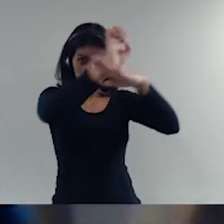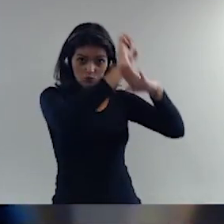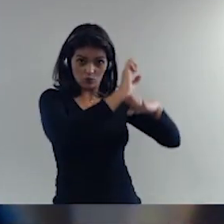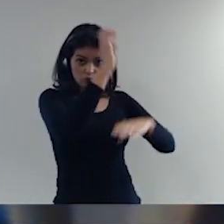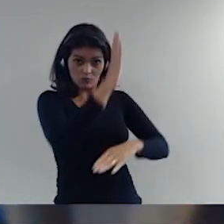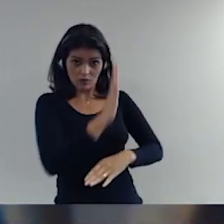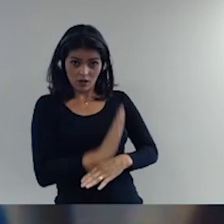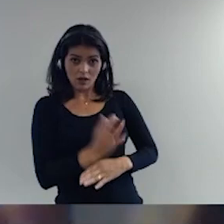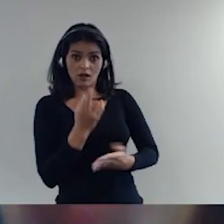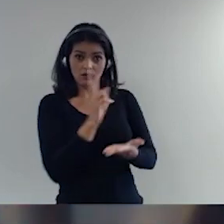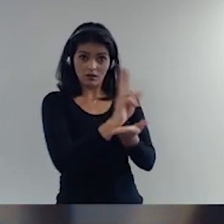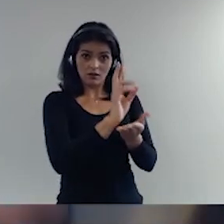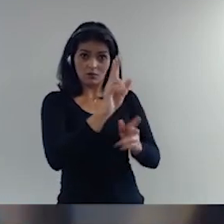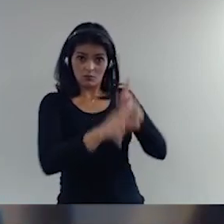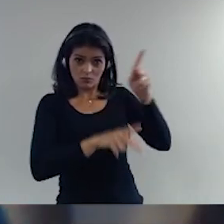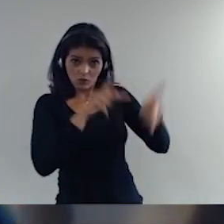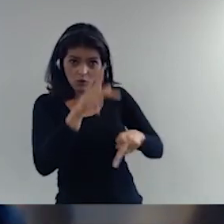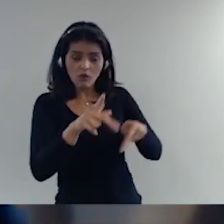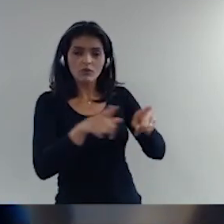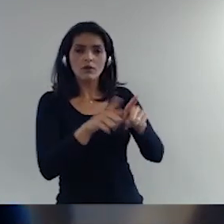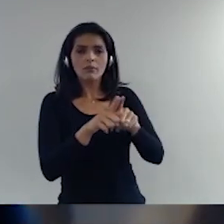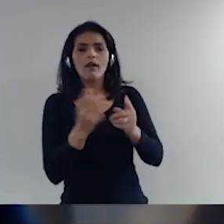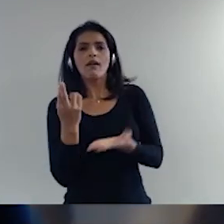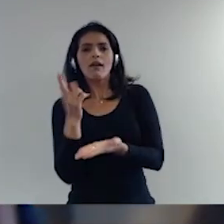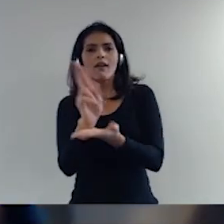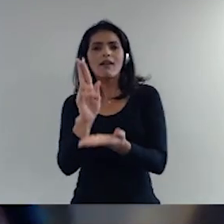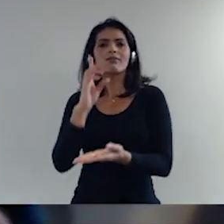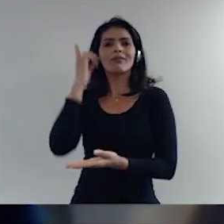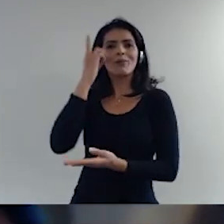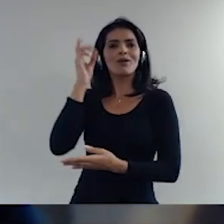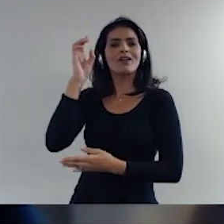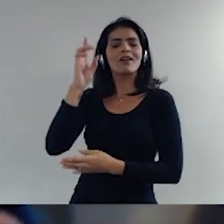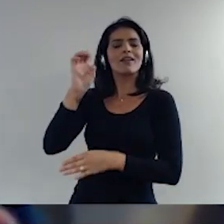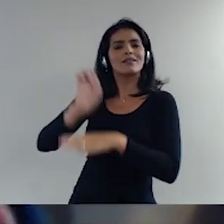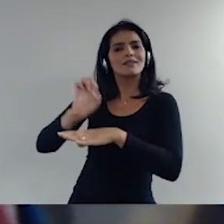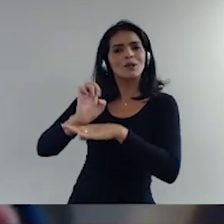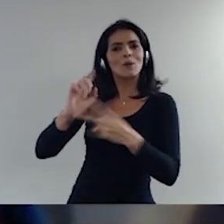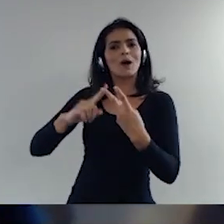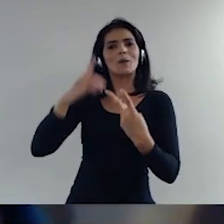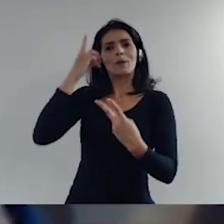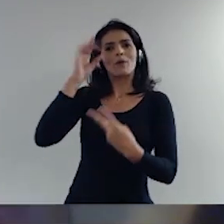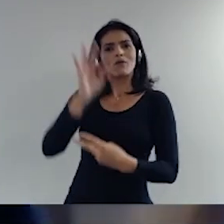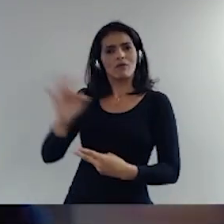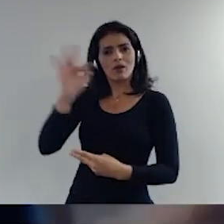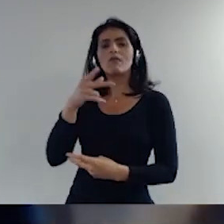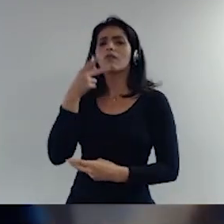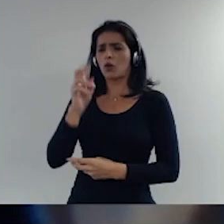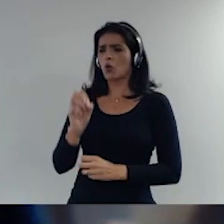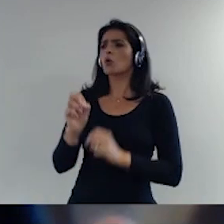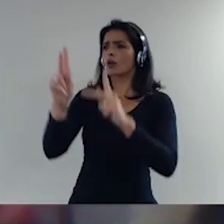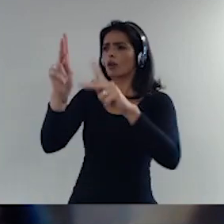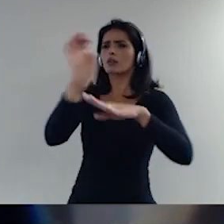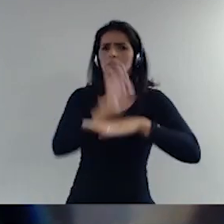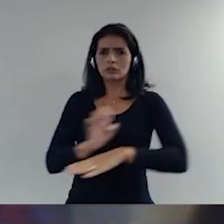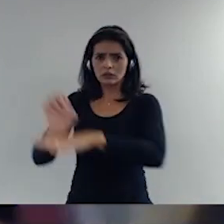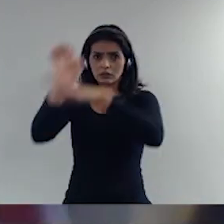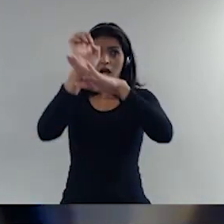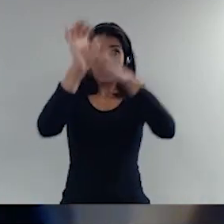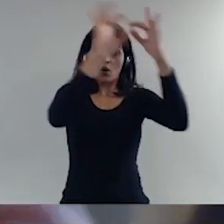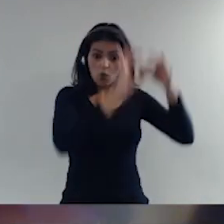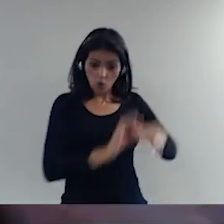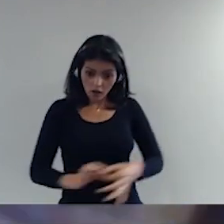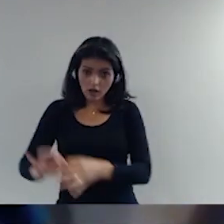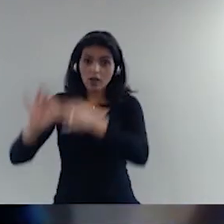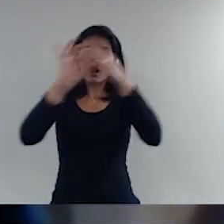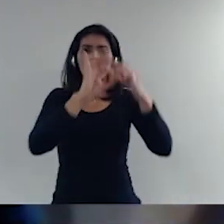brasileiros, representados pelos cidadãos, etc., pelos seus representantes, é quem diz, ok, nós queremos ter uma união de todos os estados e vamos